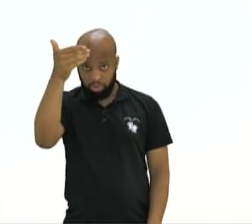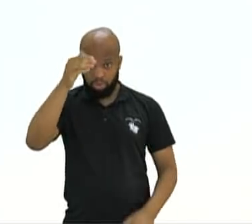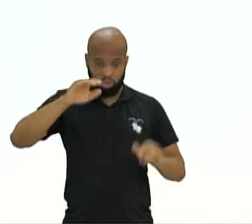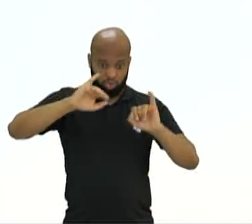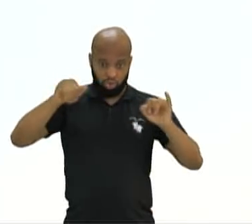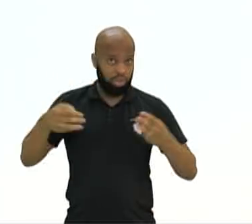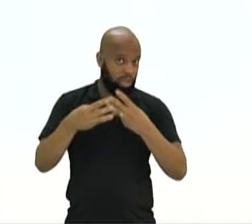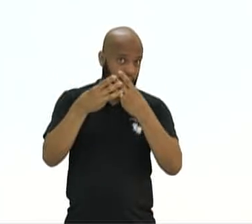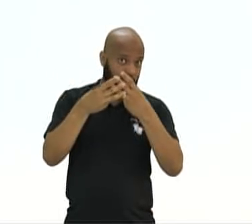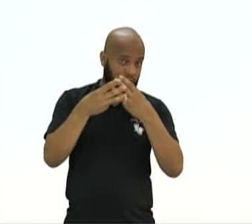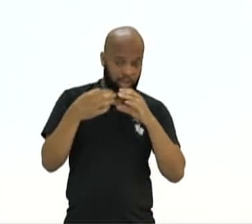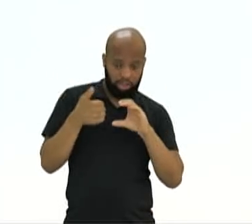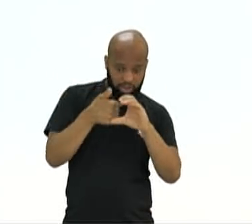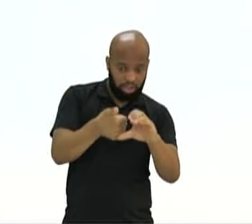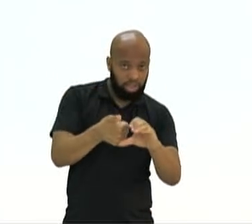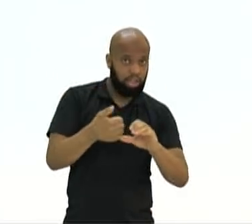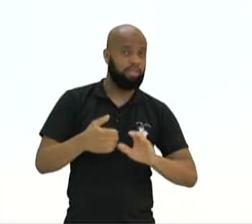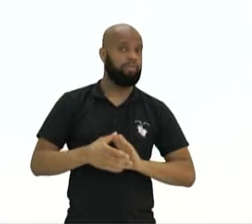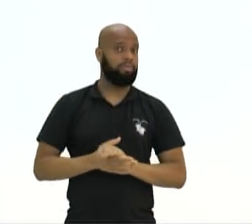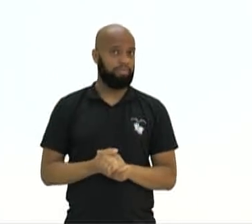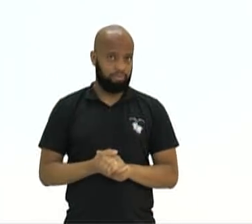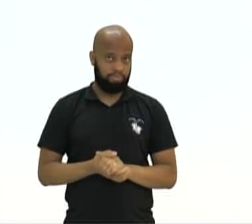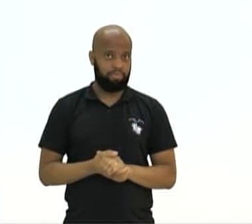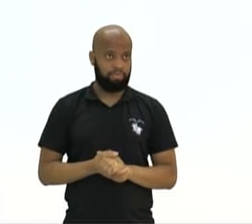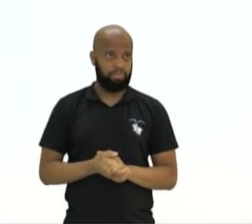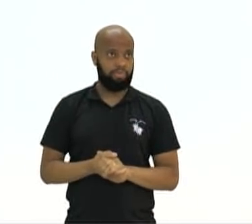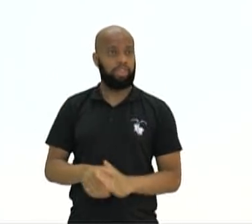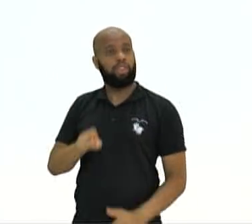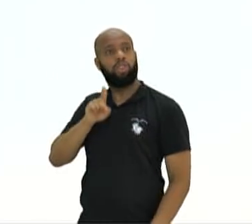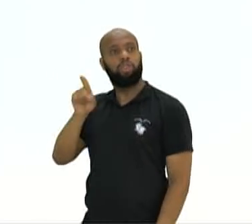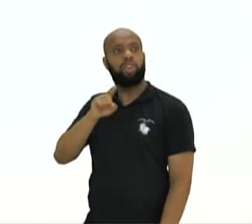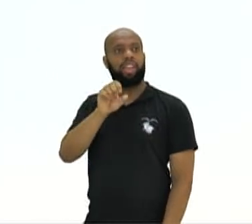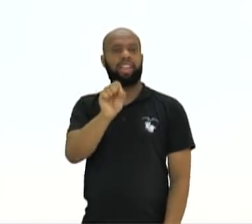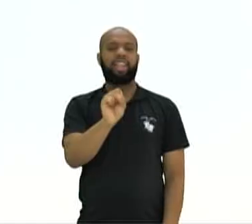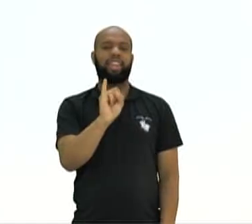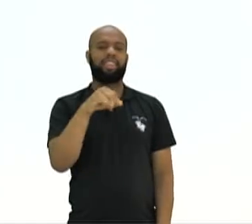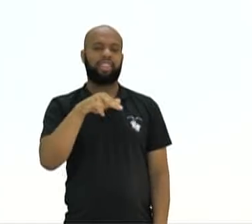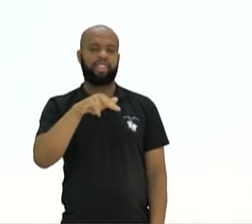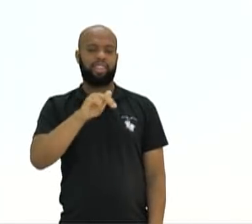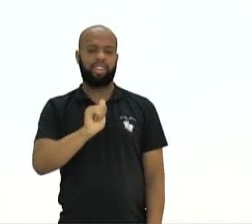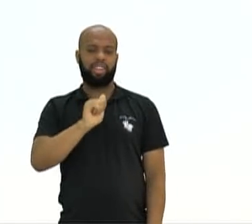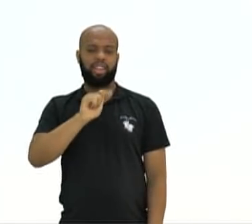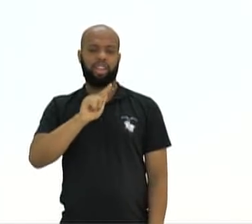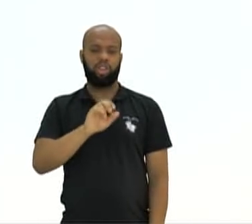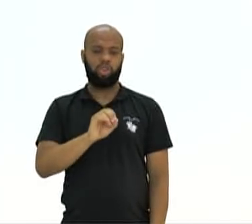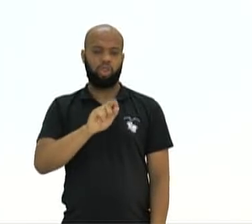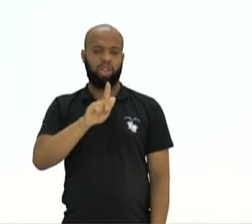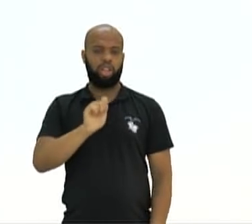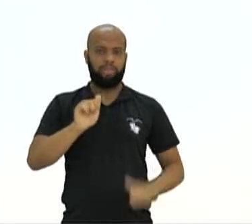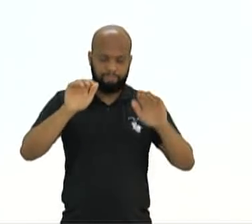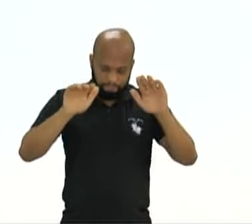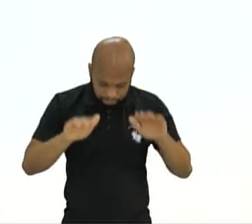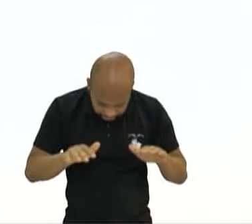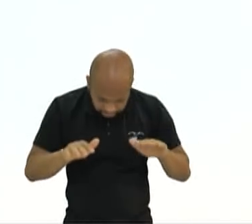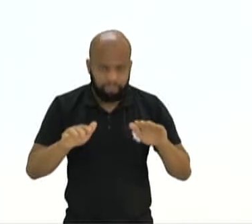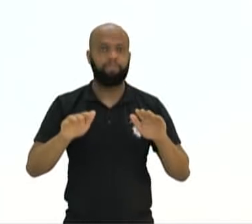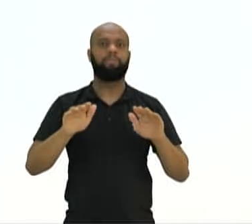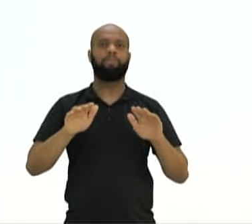Judaica? Cristã? A sinagoga é um templo de qual religião, meninos e meninas do sétimo ano, né?